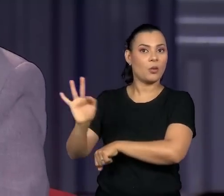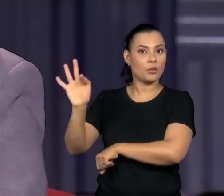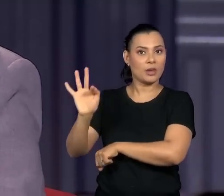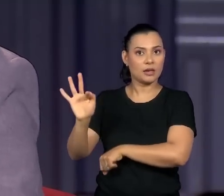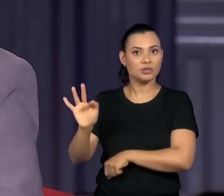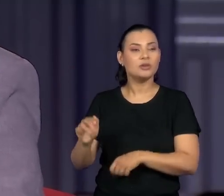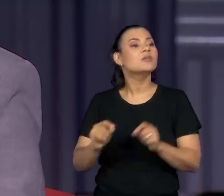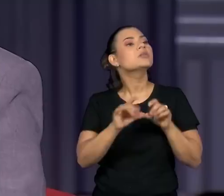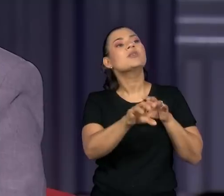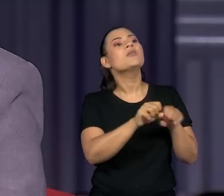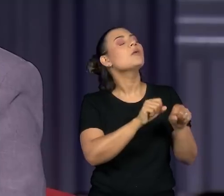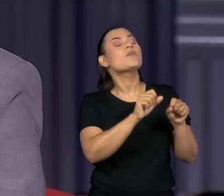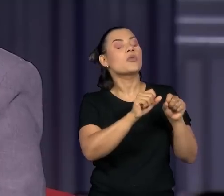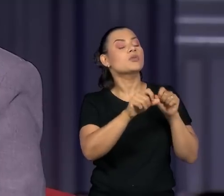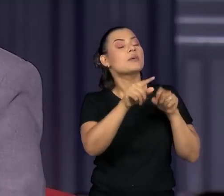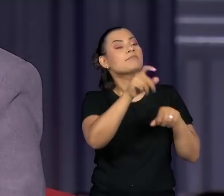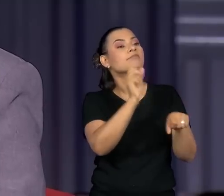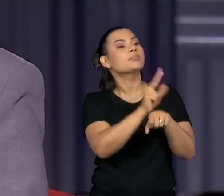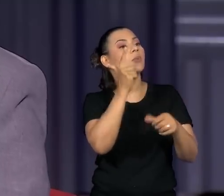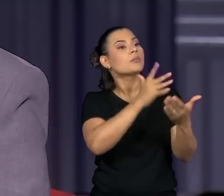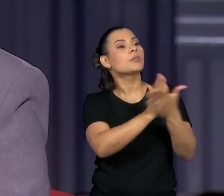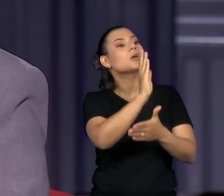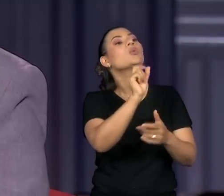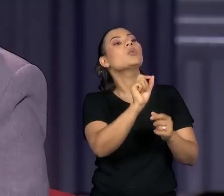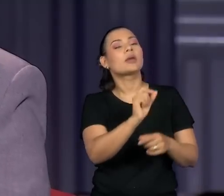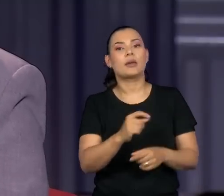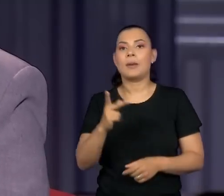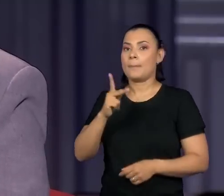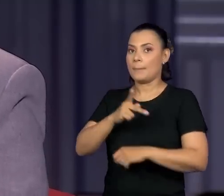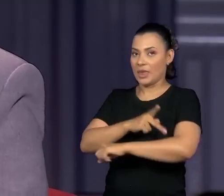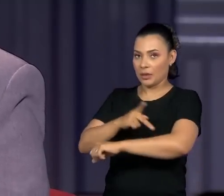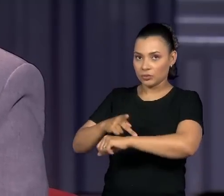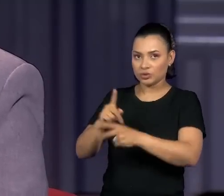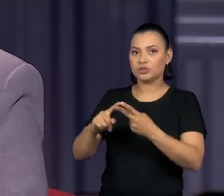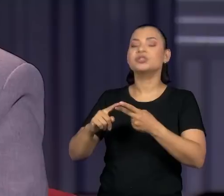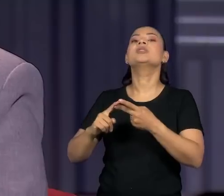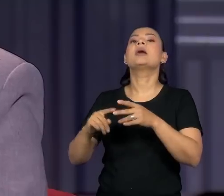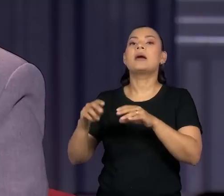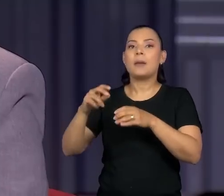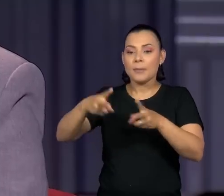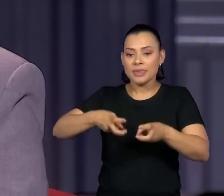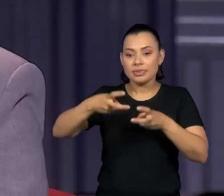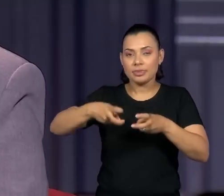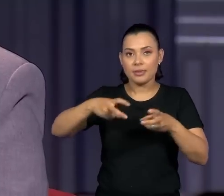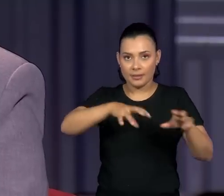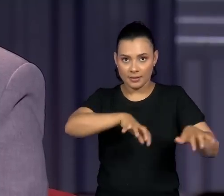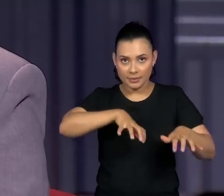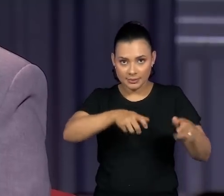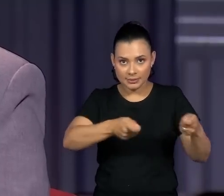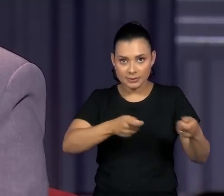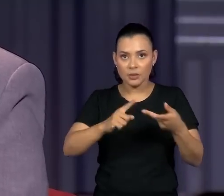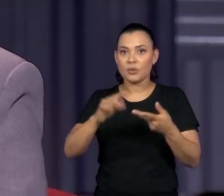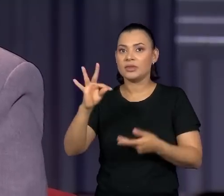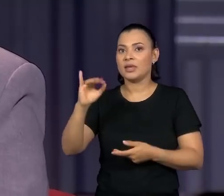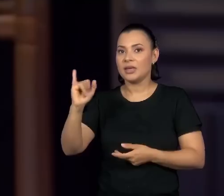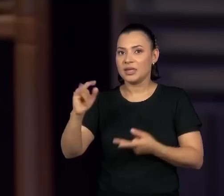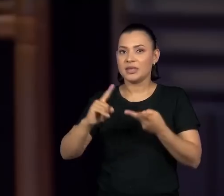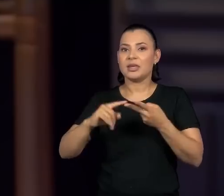passou em quê? Eu passei em pedagogia, mineração, TI... E os outros eu não